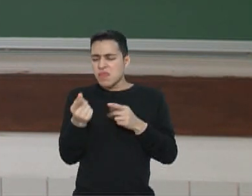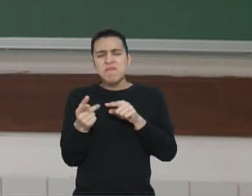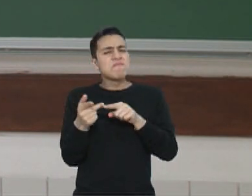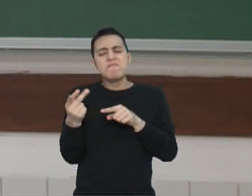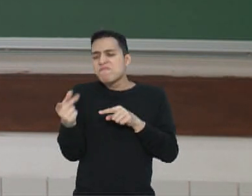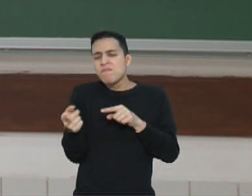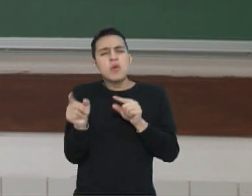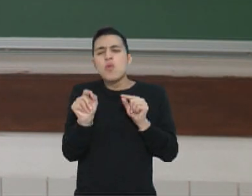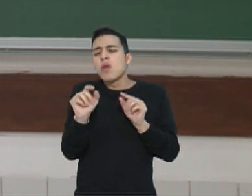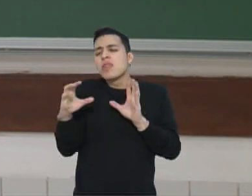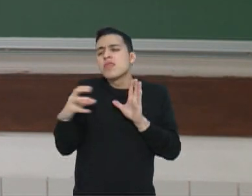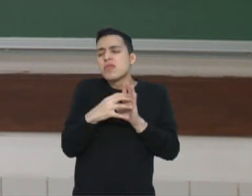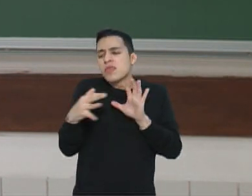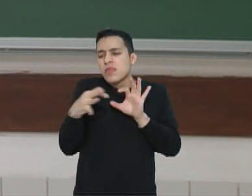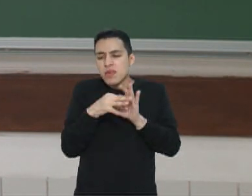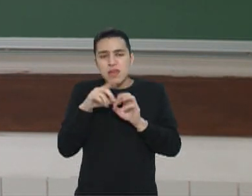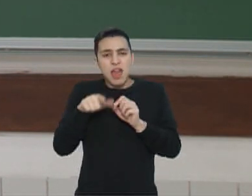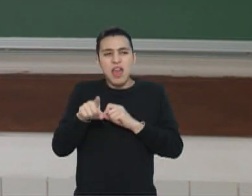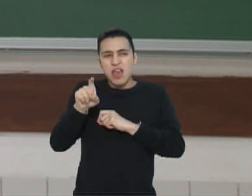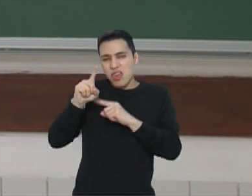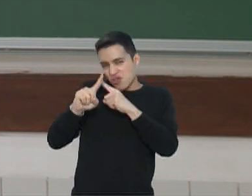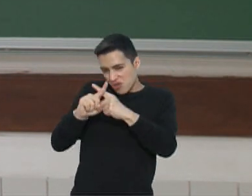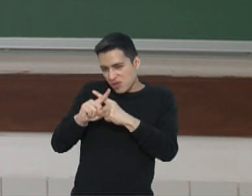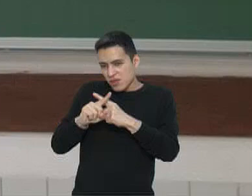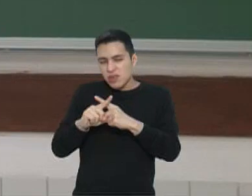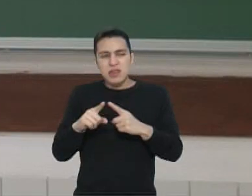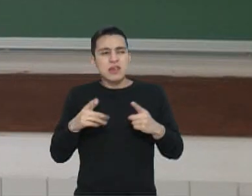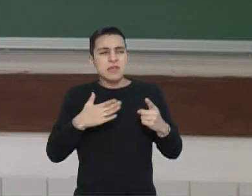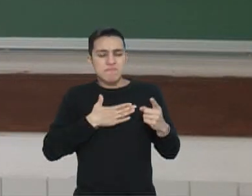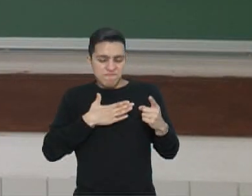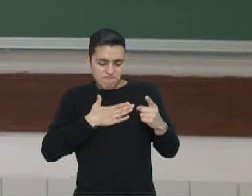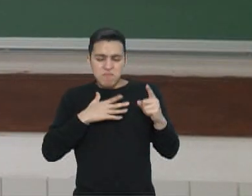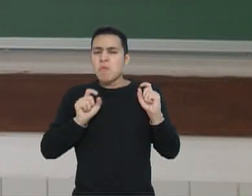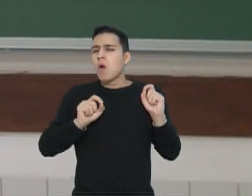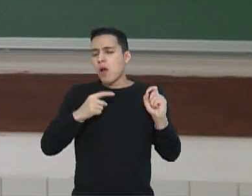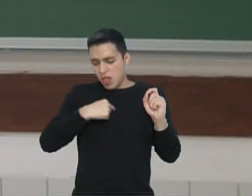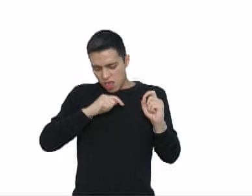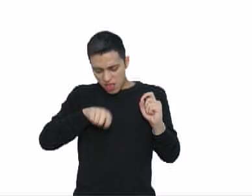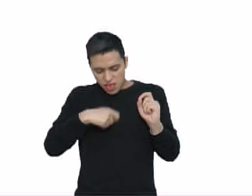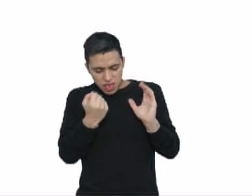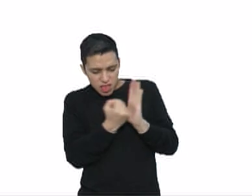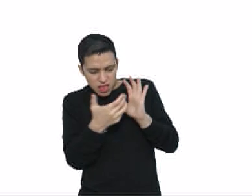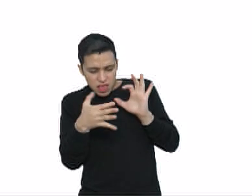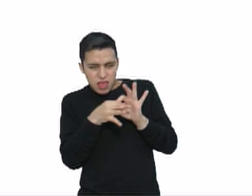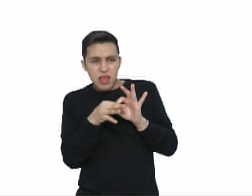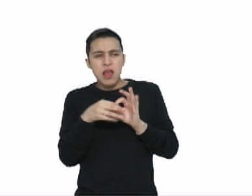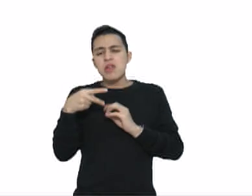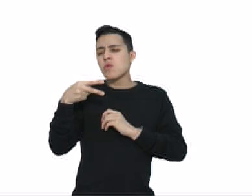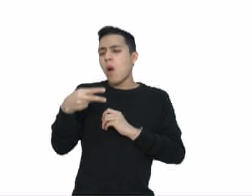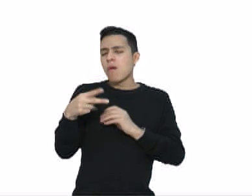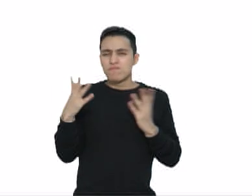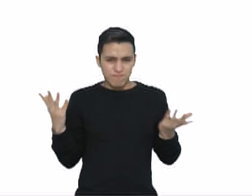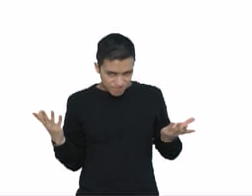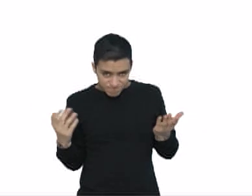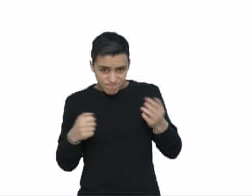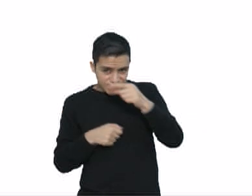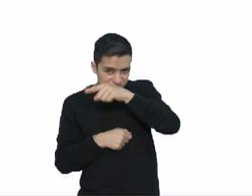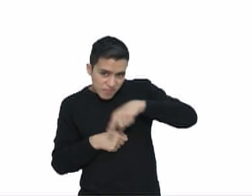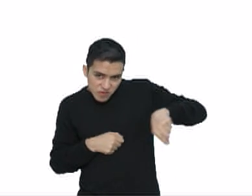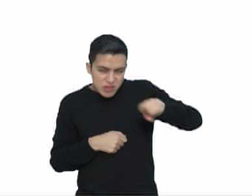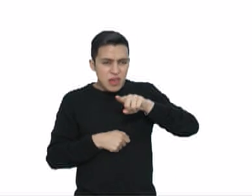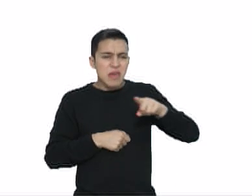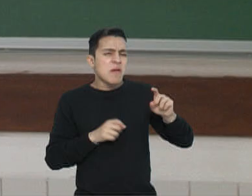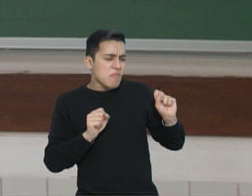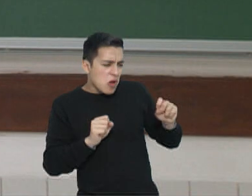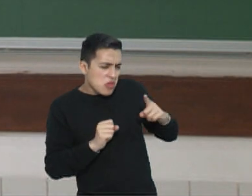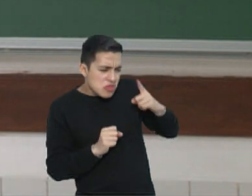como símbolo X. E bater as mãos no tórax, eu coloquei como símbolo o igual. Escolham alguns sons que